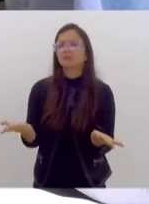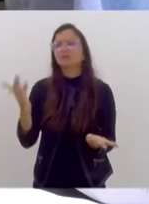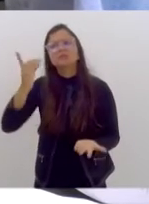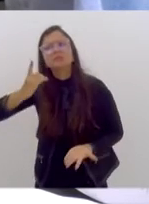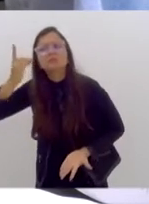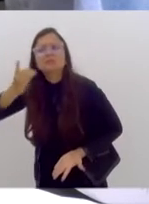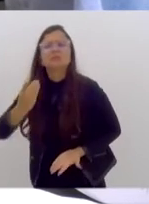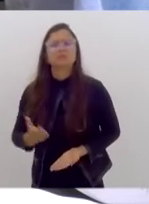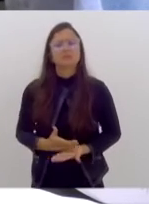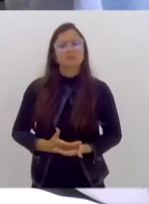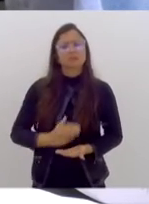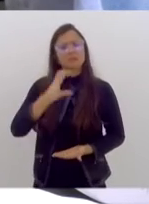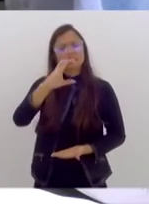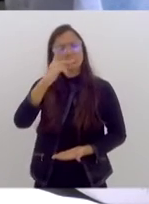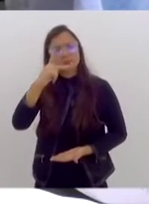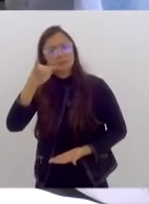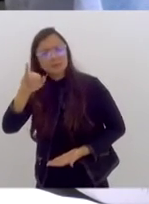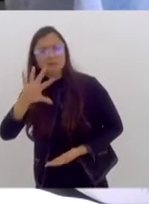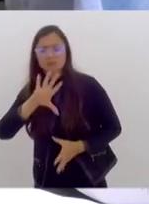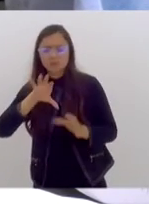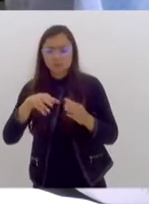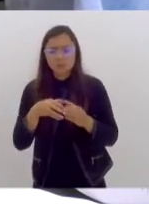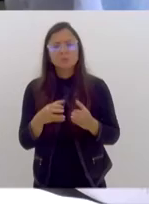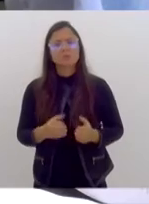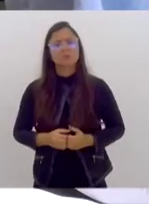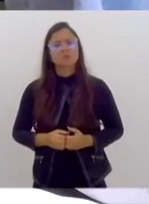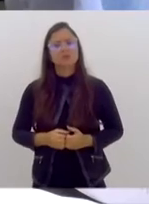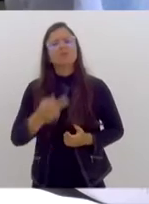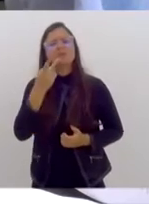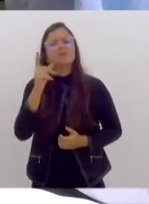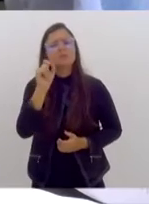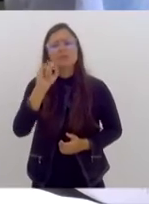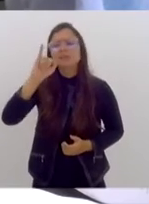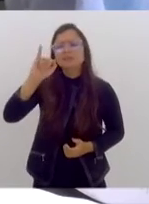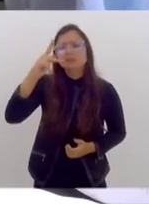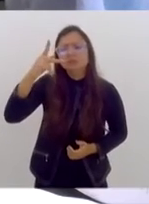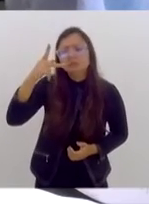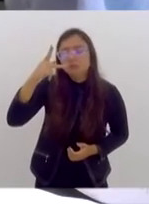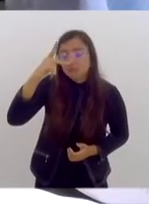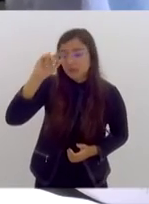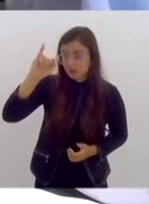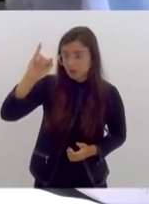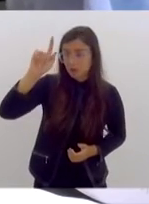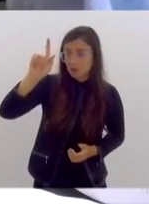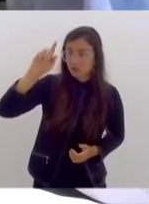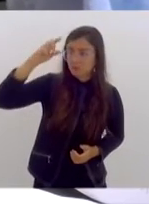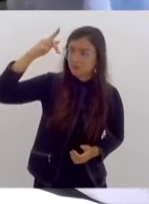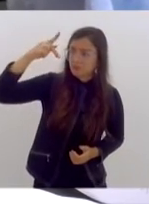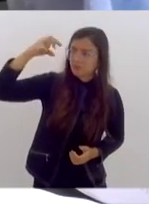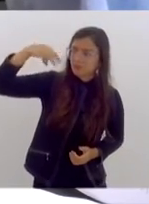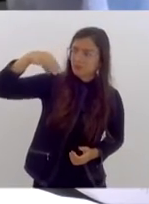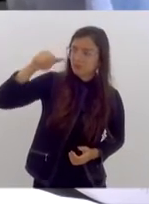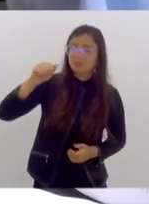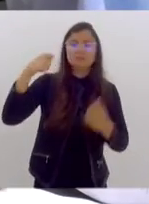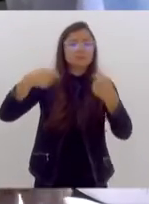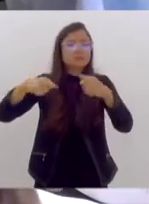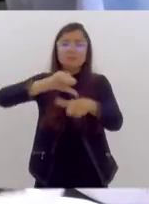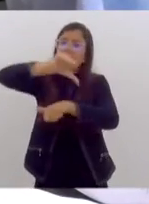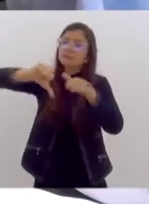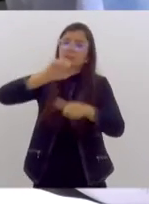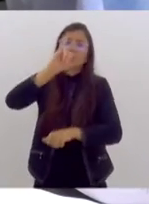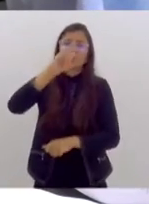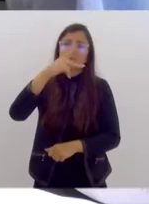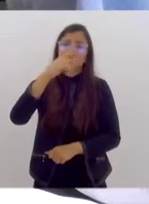reafirmam que em relação e GPM é necessário mudar o IPCA não sei se